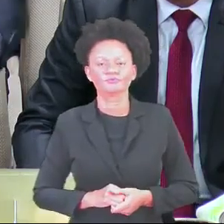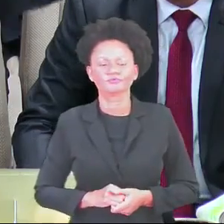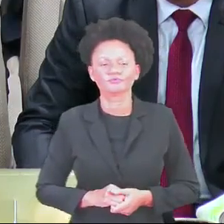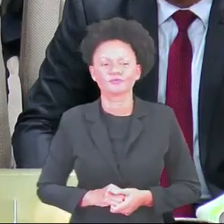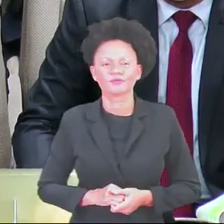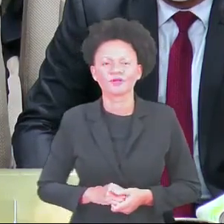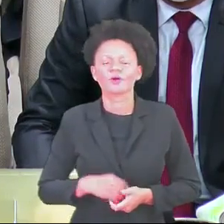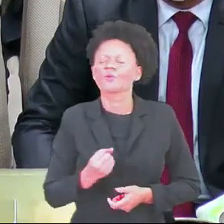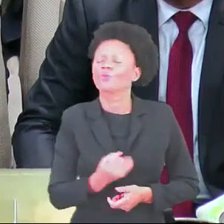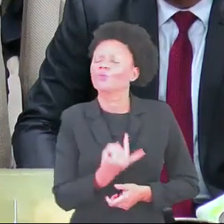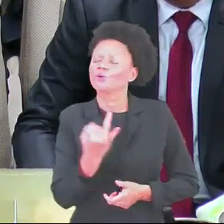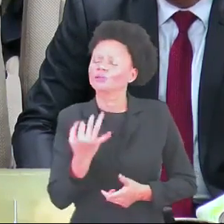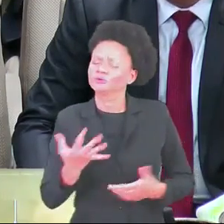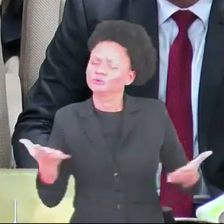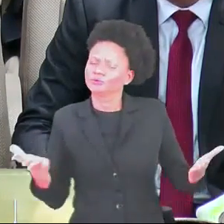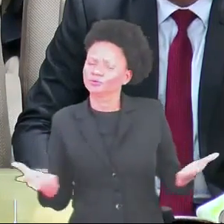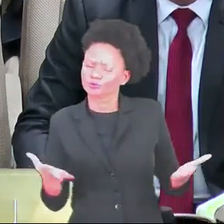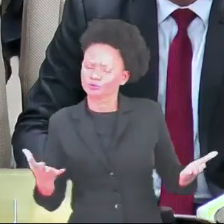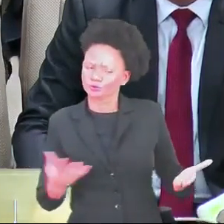Quantos nessa noite